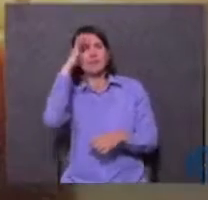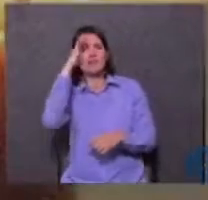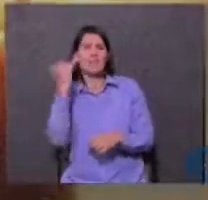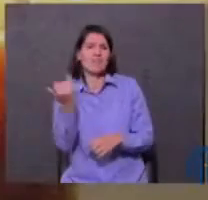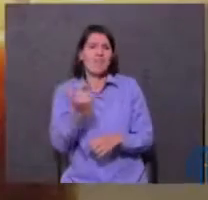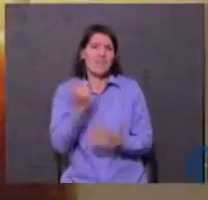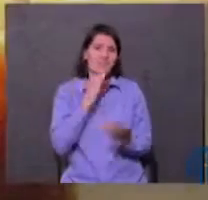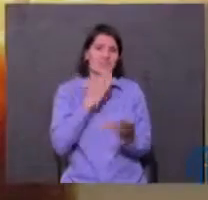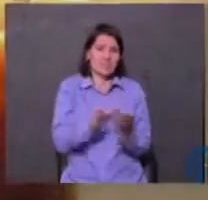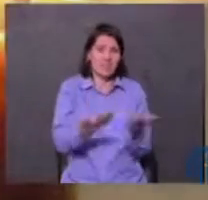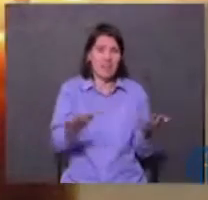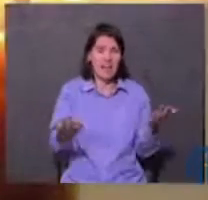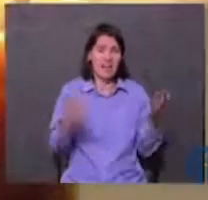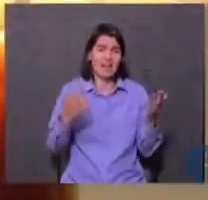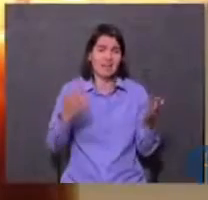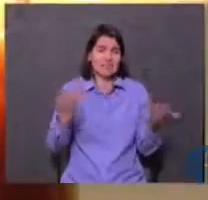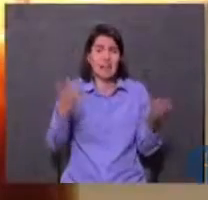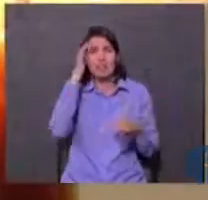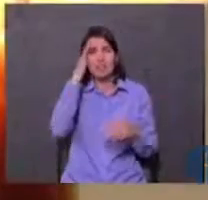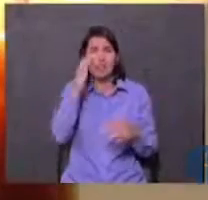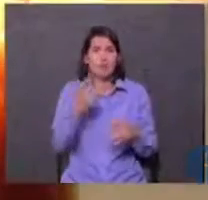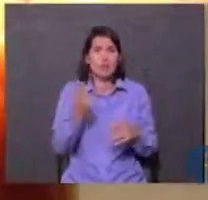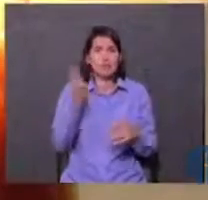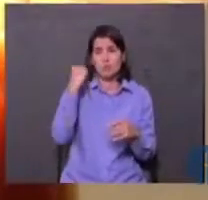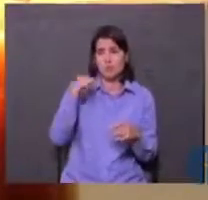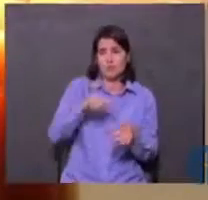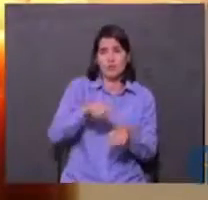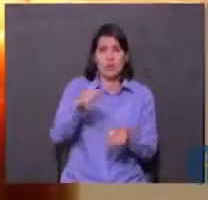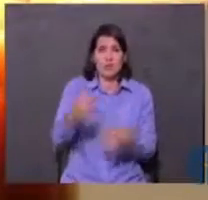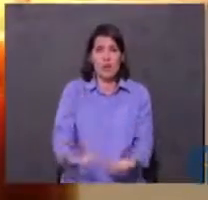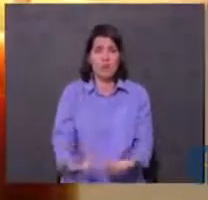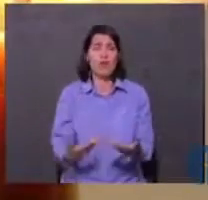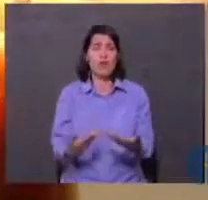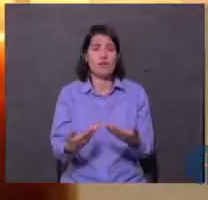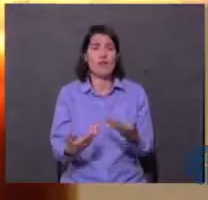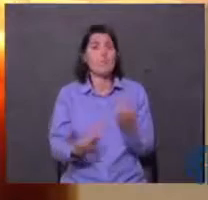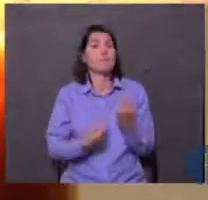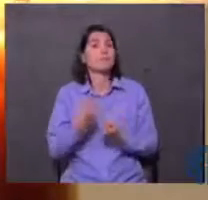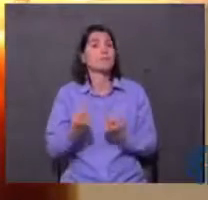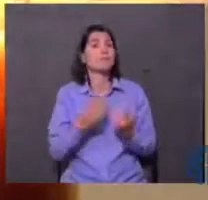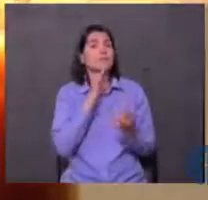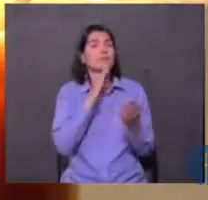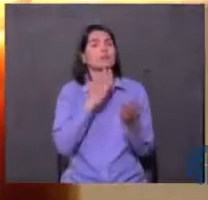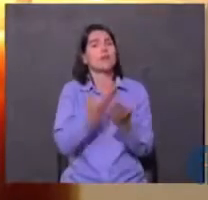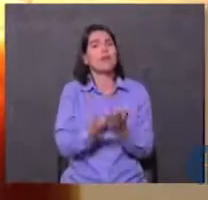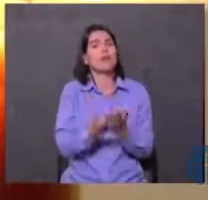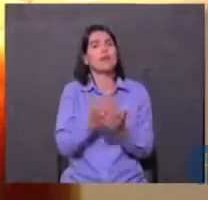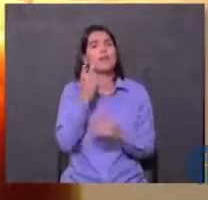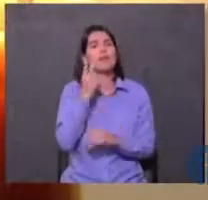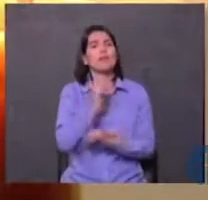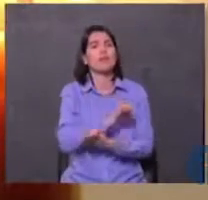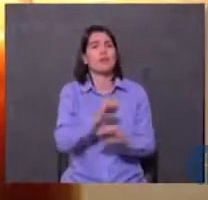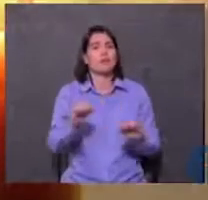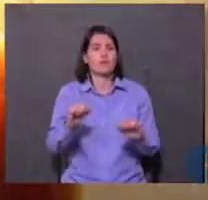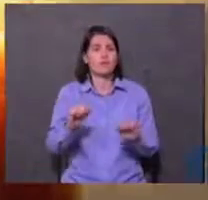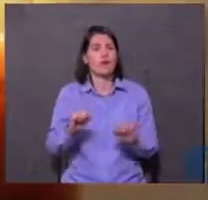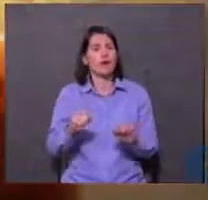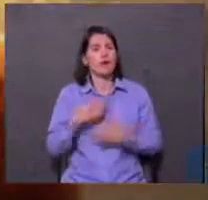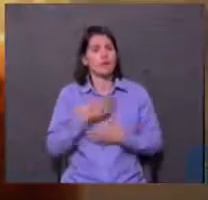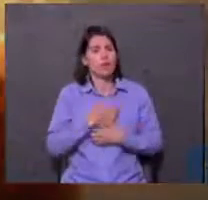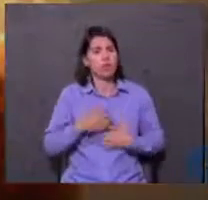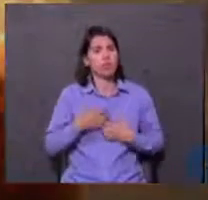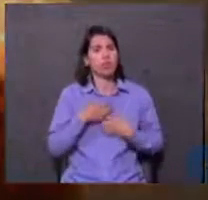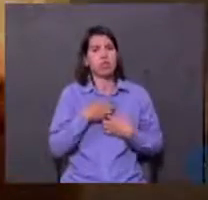as ideologías de onte e de agora e que tantas veces causan nas súas vidas moito dolor e